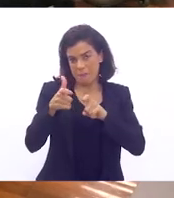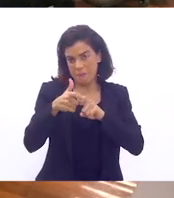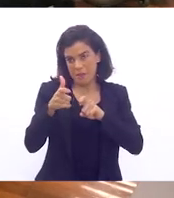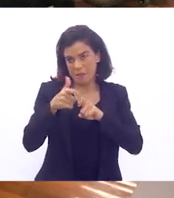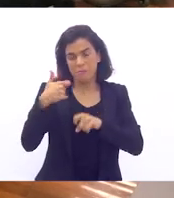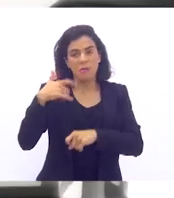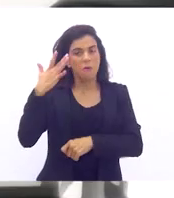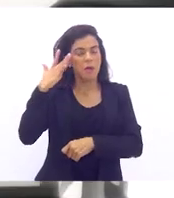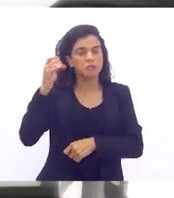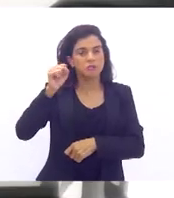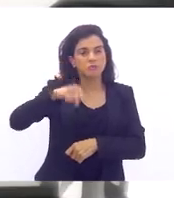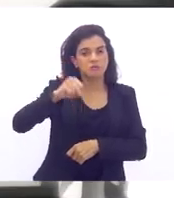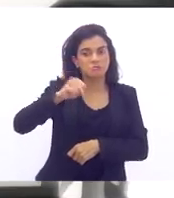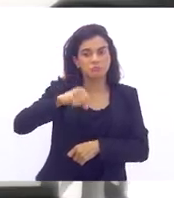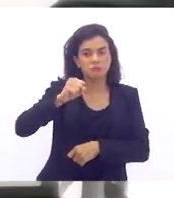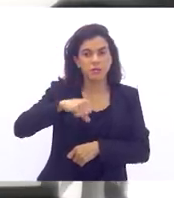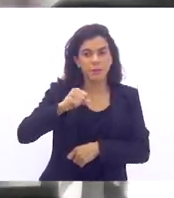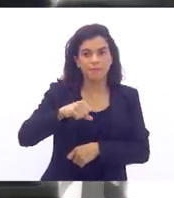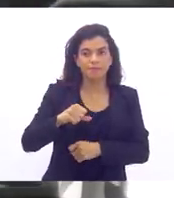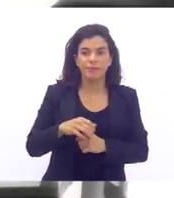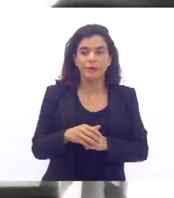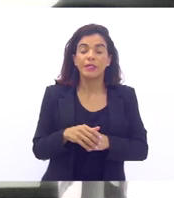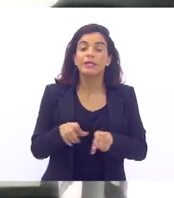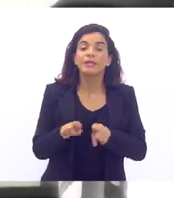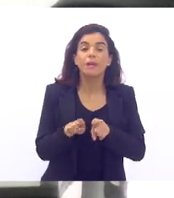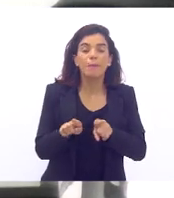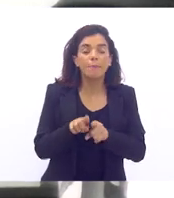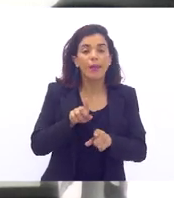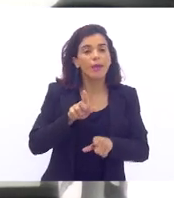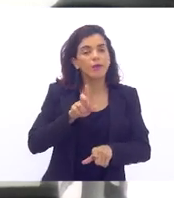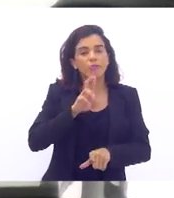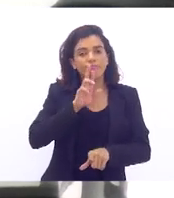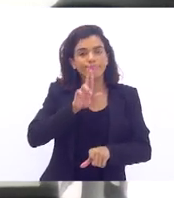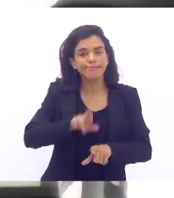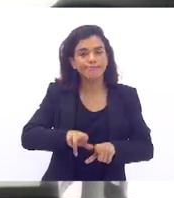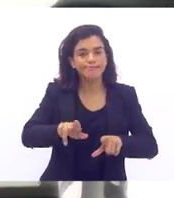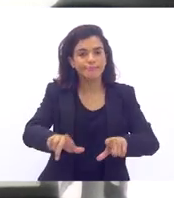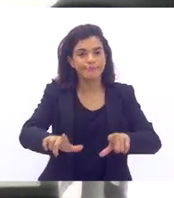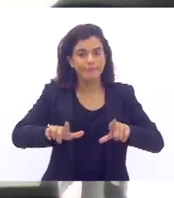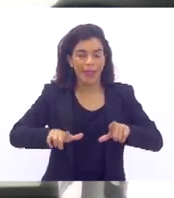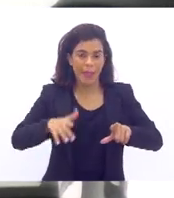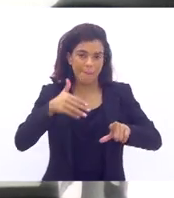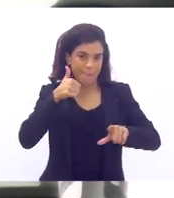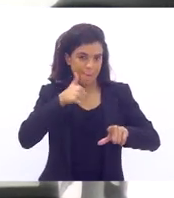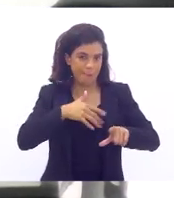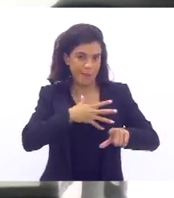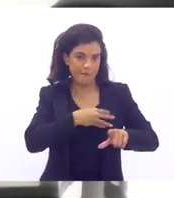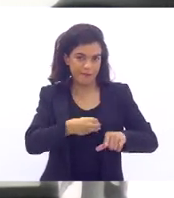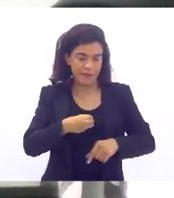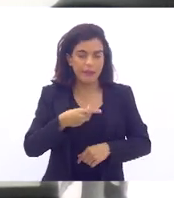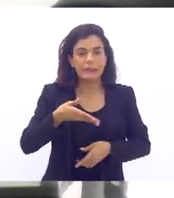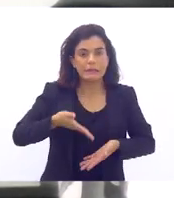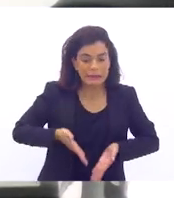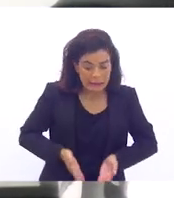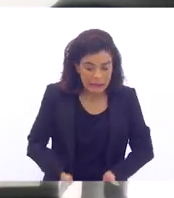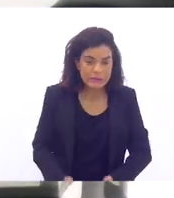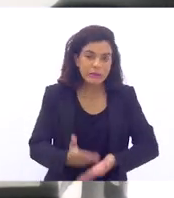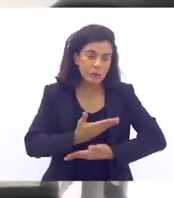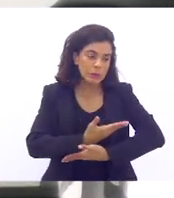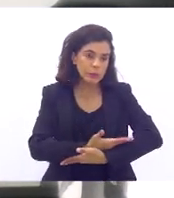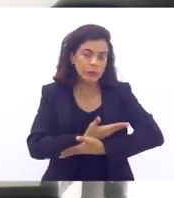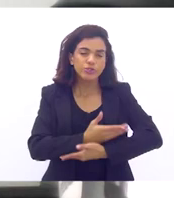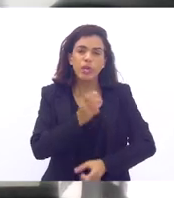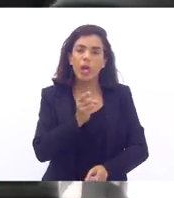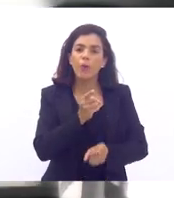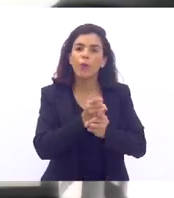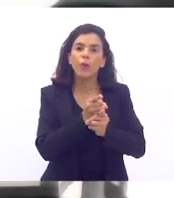e de outra forma seria no diagnóstico porque a minha filha por exemplo tão logo nasceu ela já foi